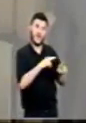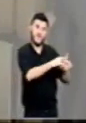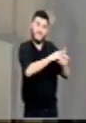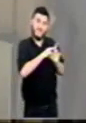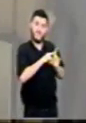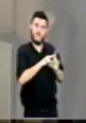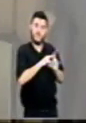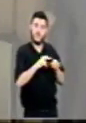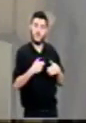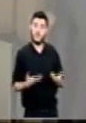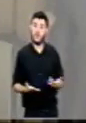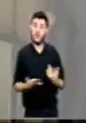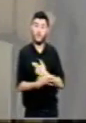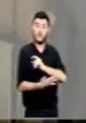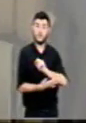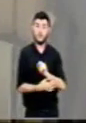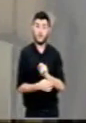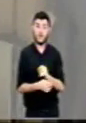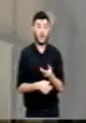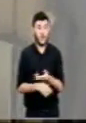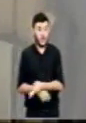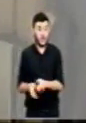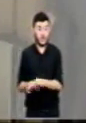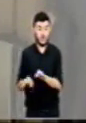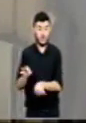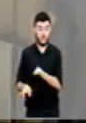próprio magistrado.